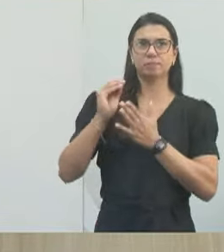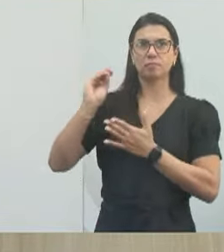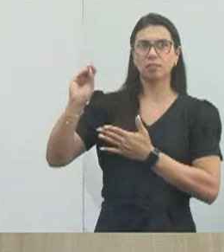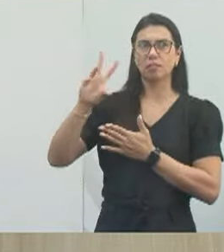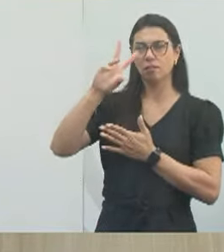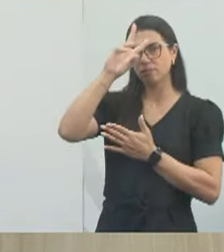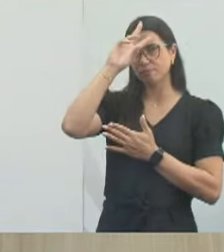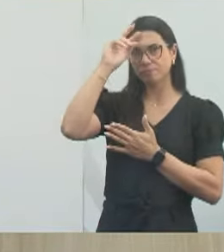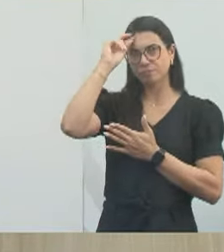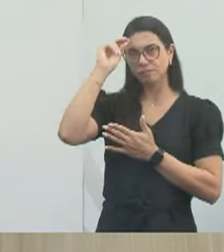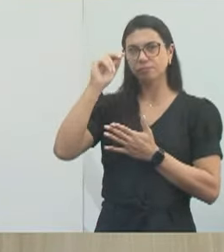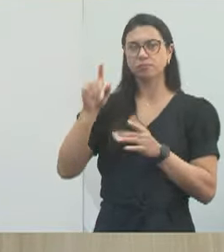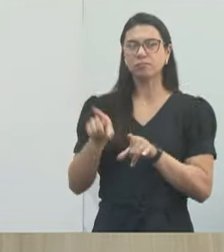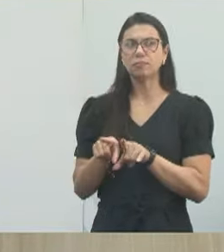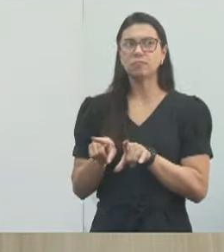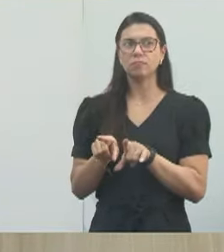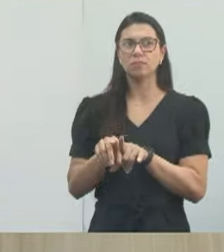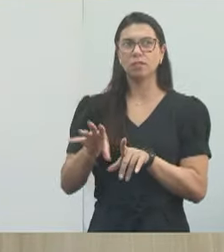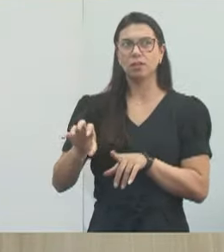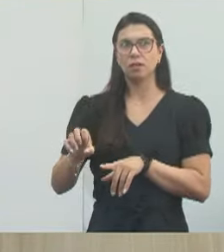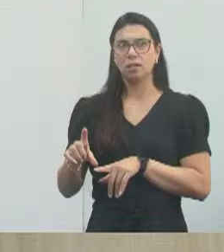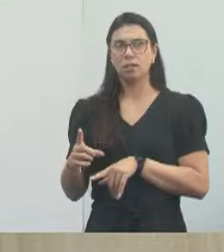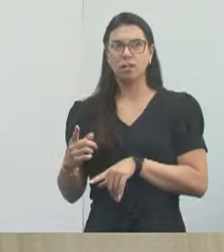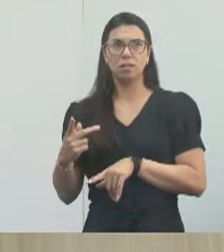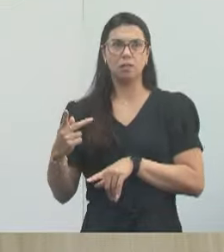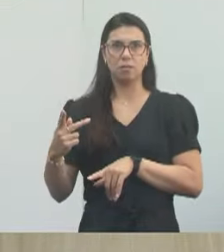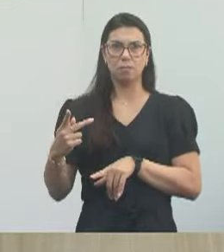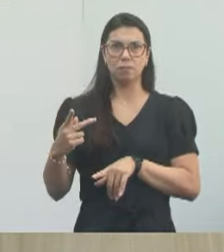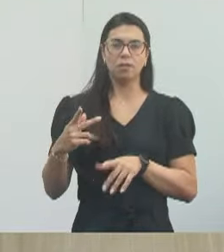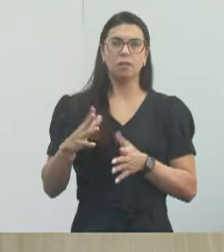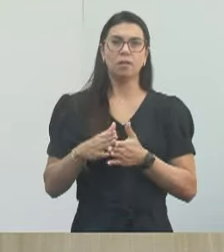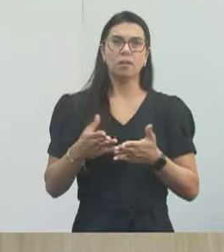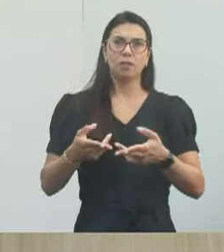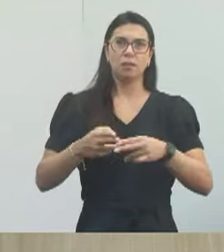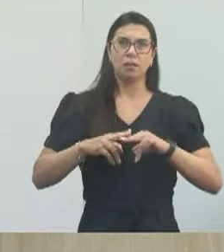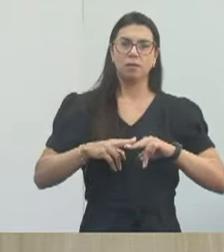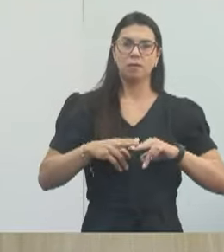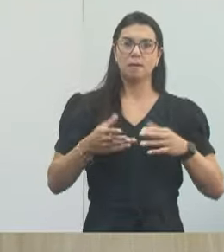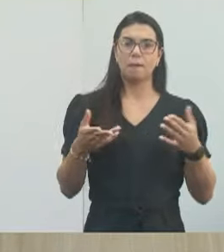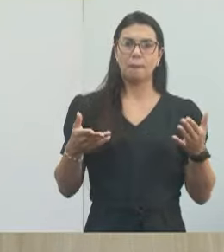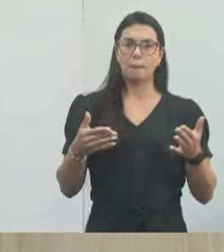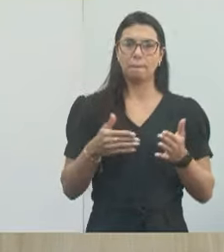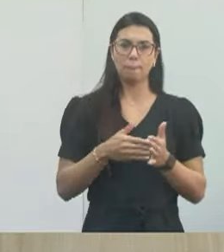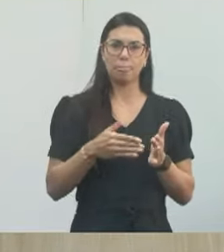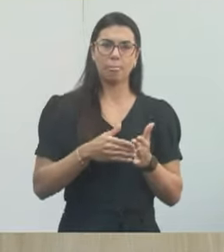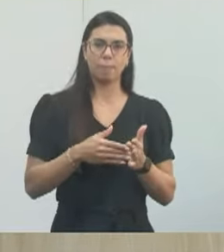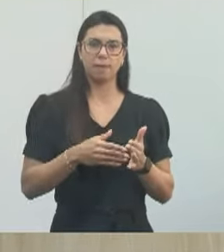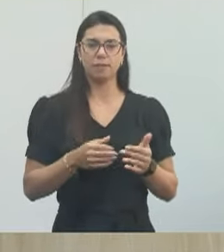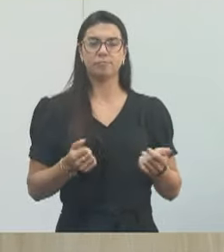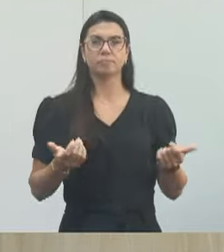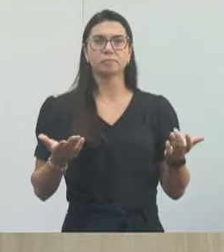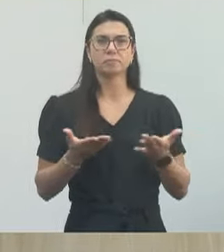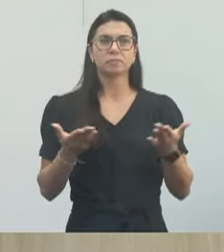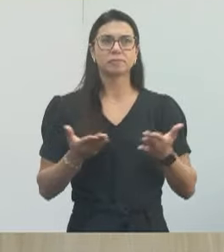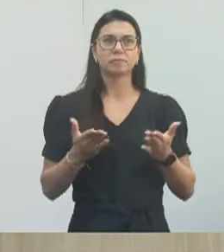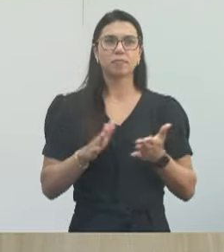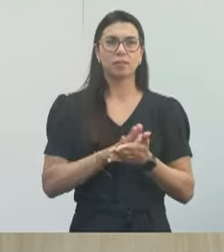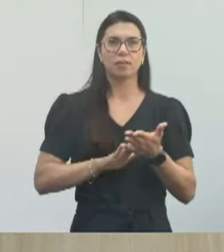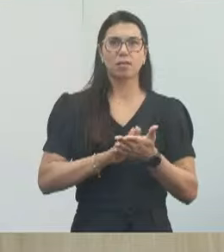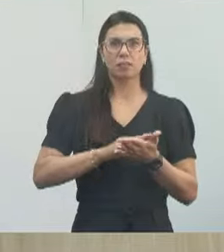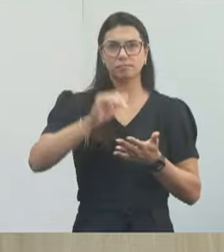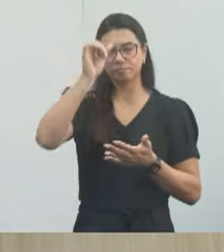esse assunto idp sem que providências tenham sido adotadas por essa empresa